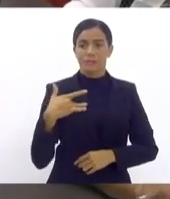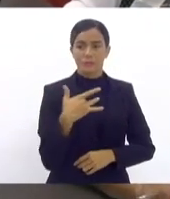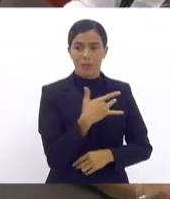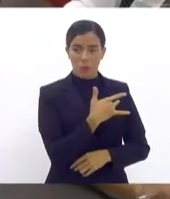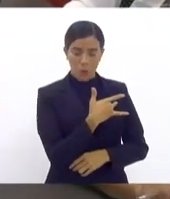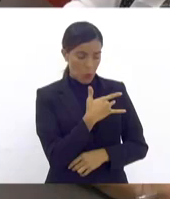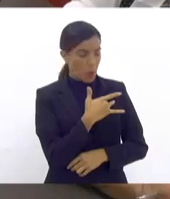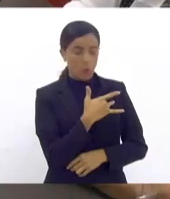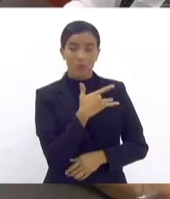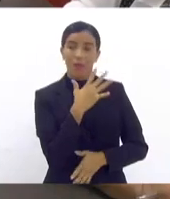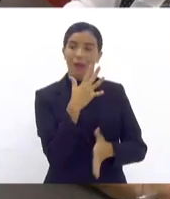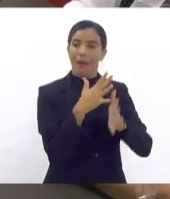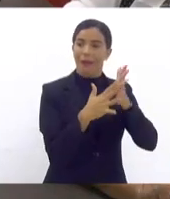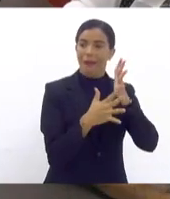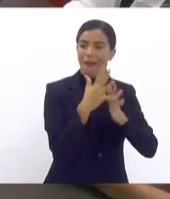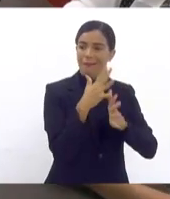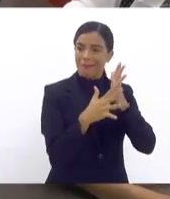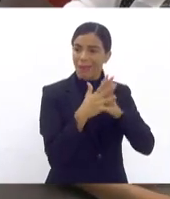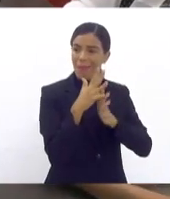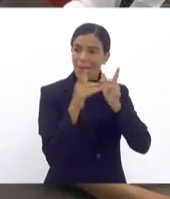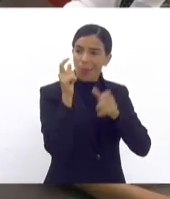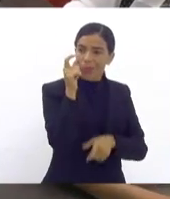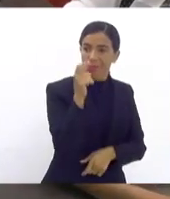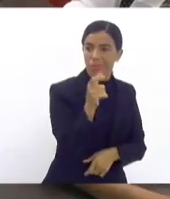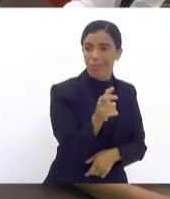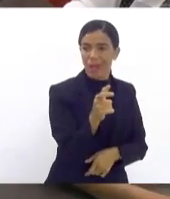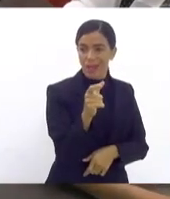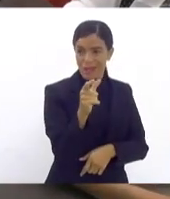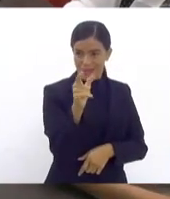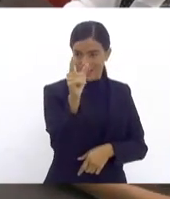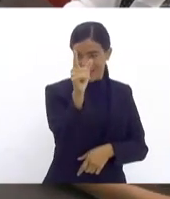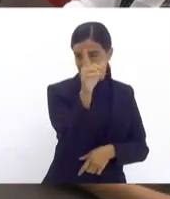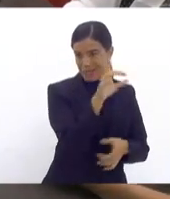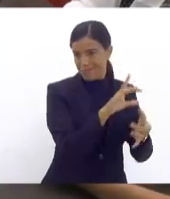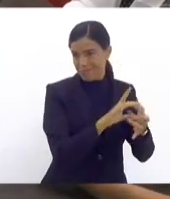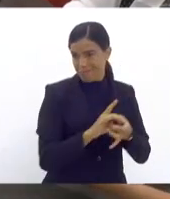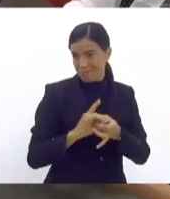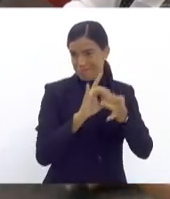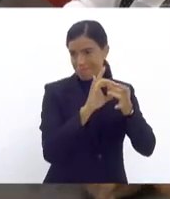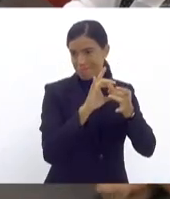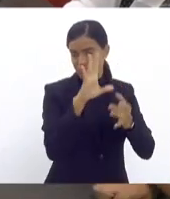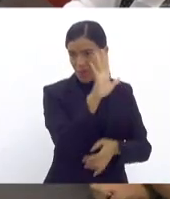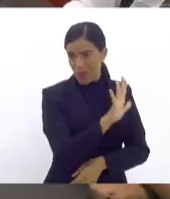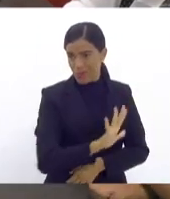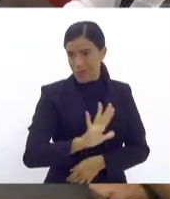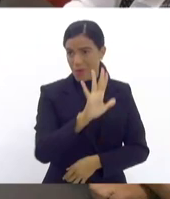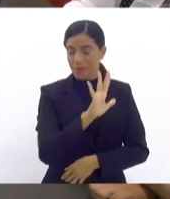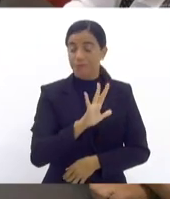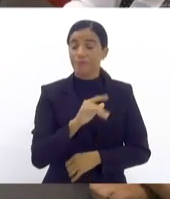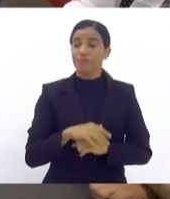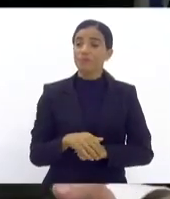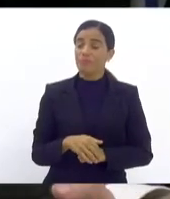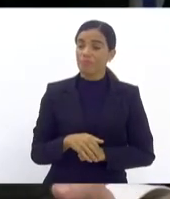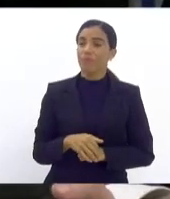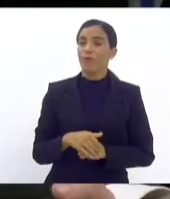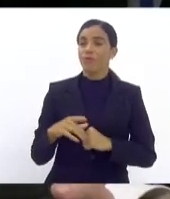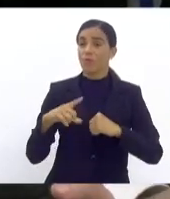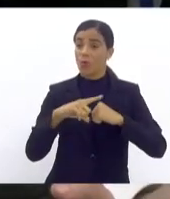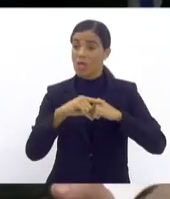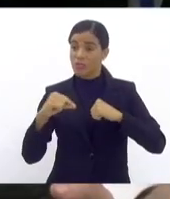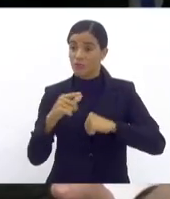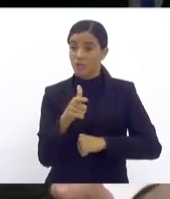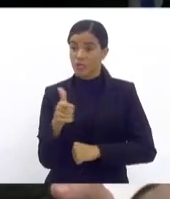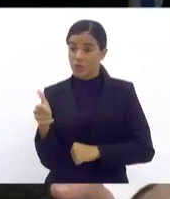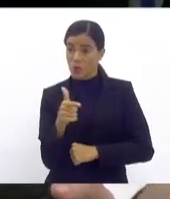invade a competência da União. É isso que diz o artigo 22, inciso 1º da Constituição da República, e